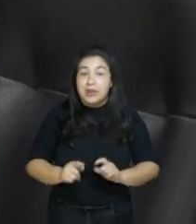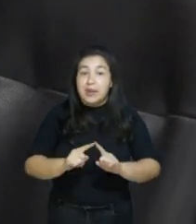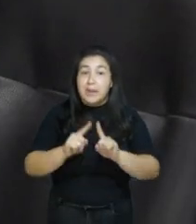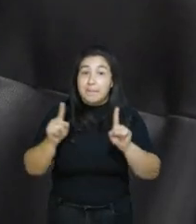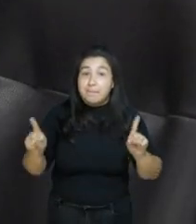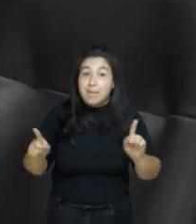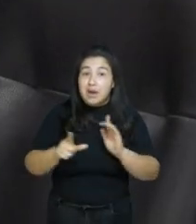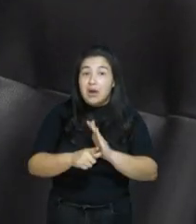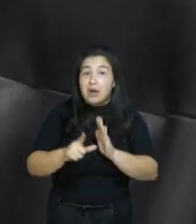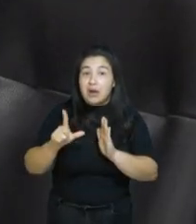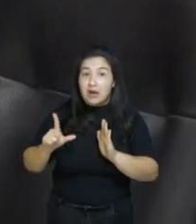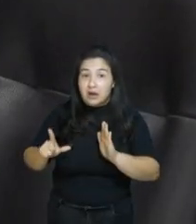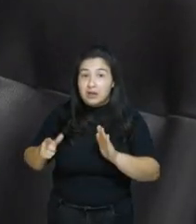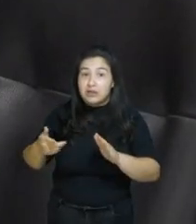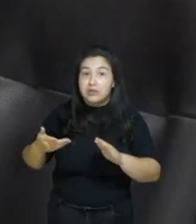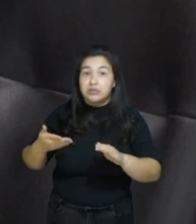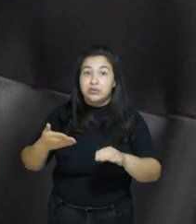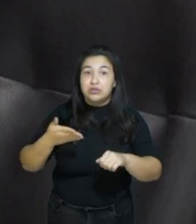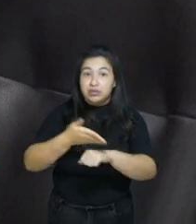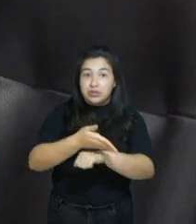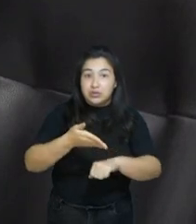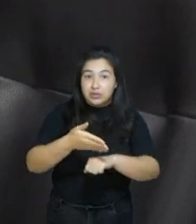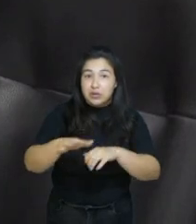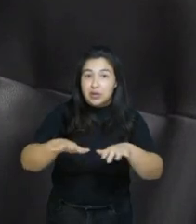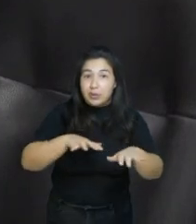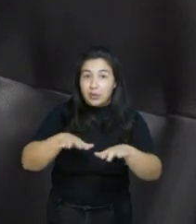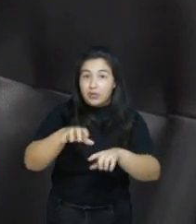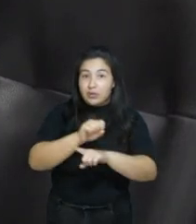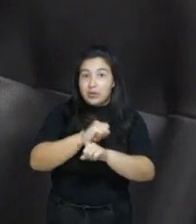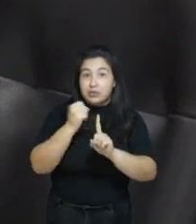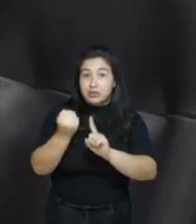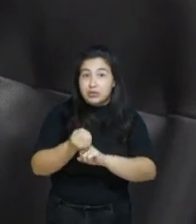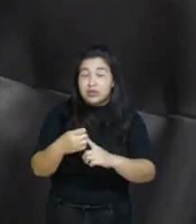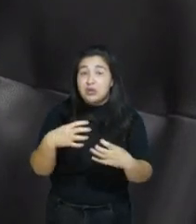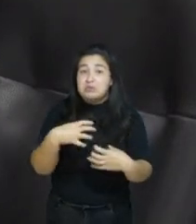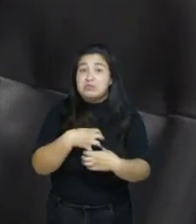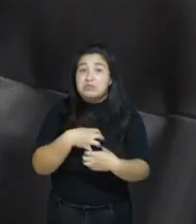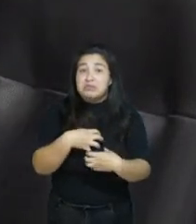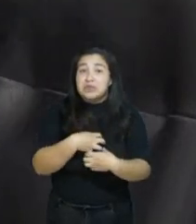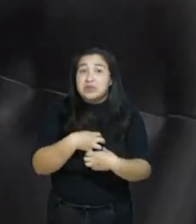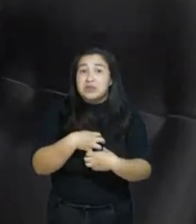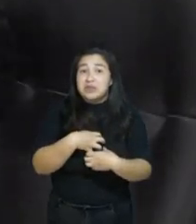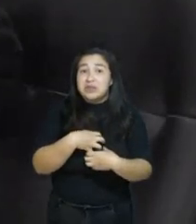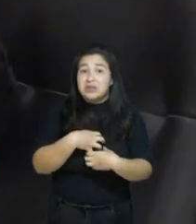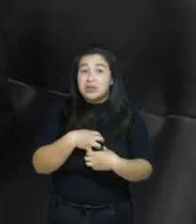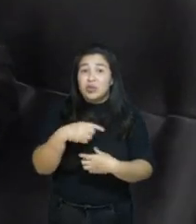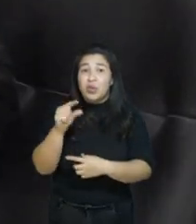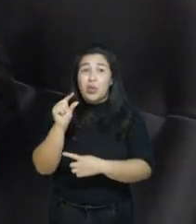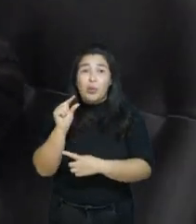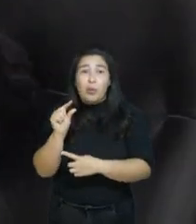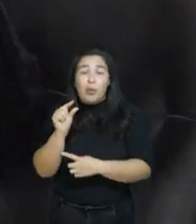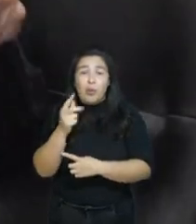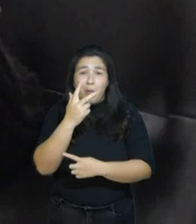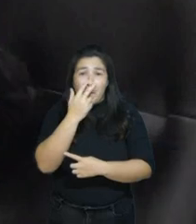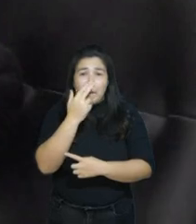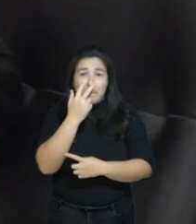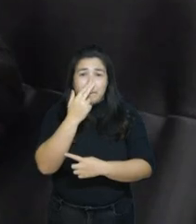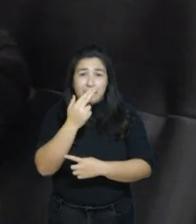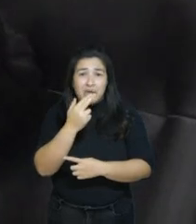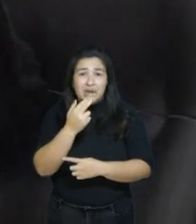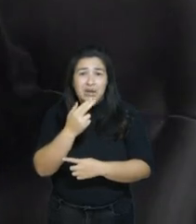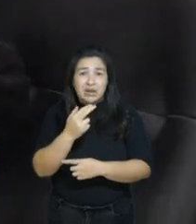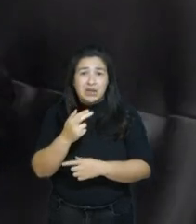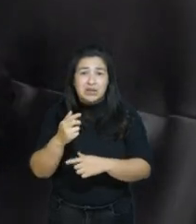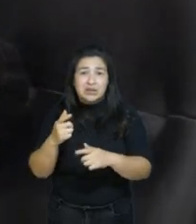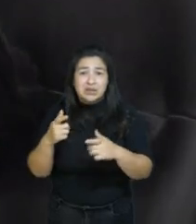Mas, antes disso, eu também estive envolvida com os movimentos sociais. E eu sinto que não, a gente tem um pouco essa sensação de sair